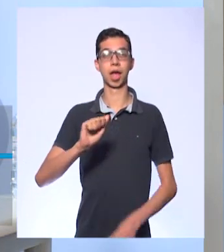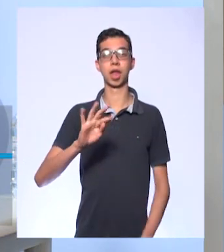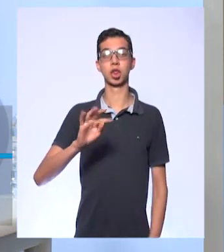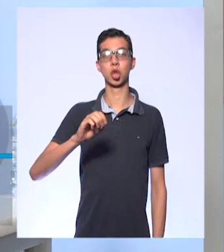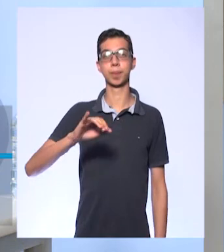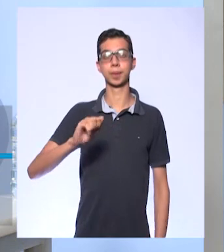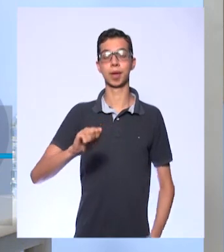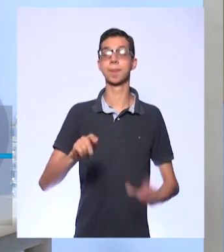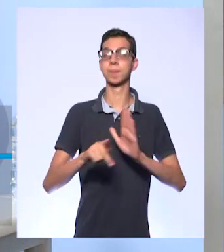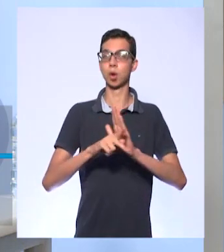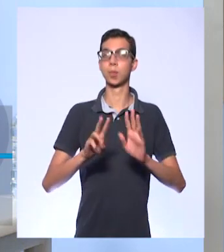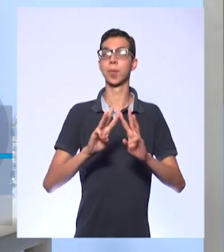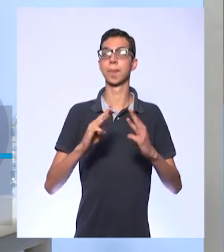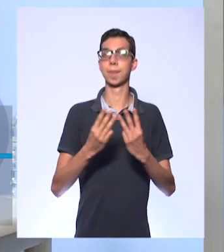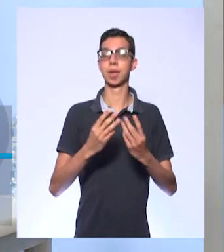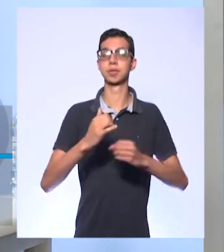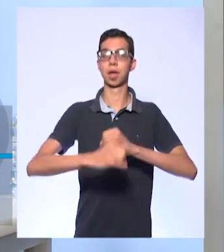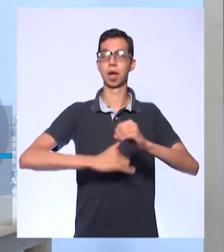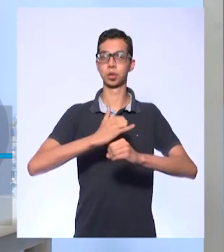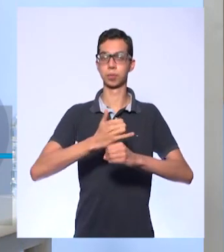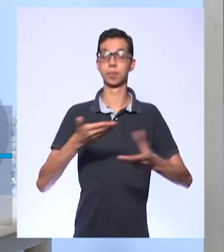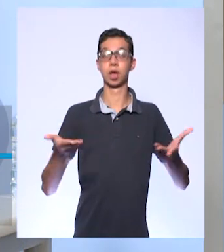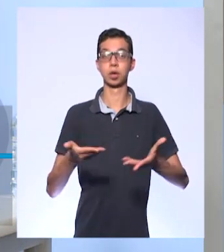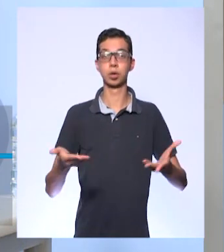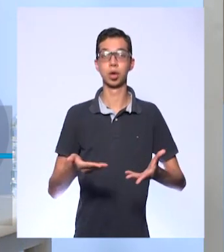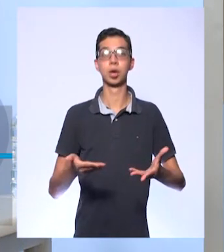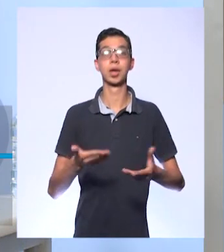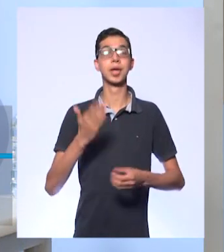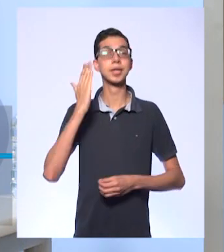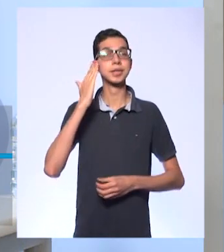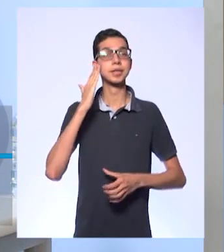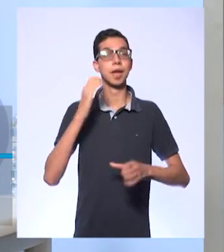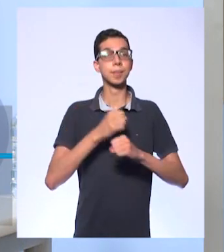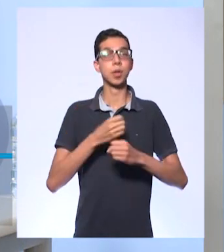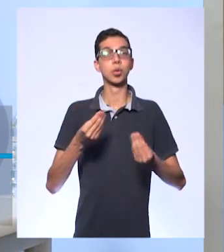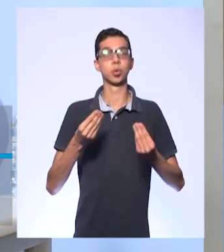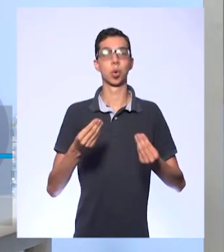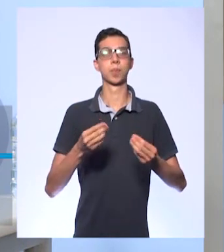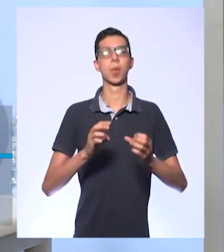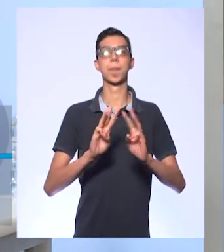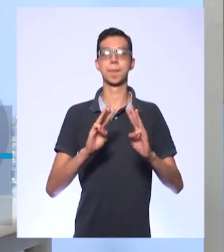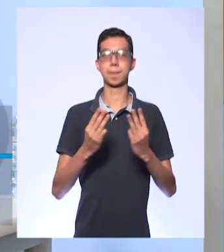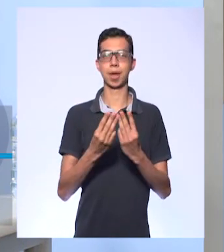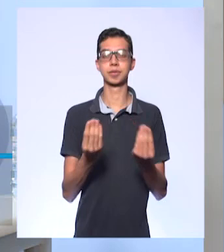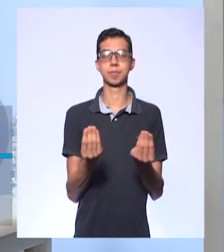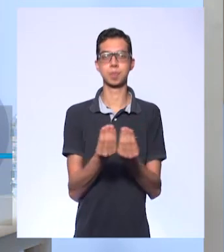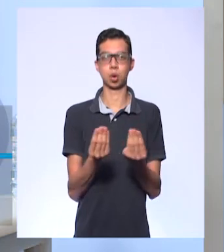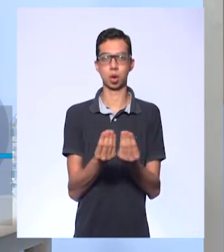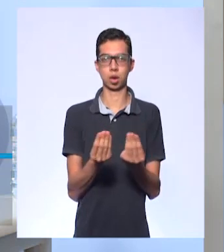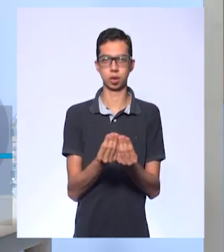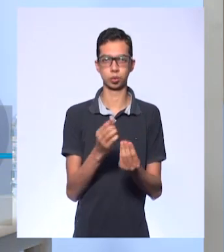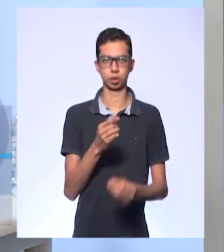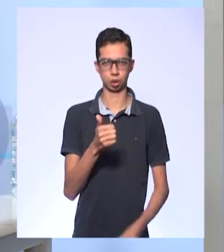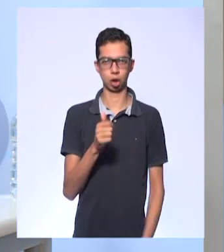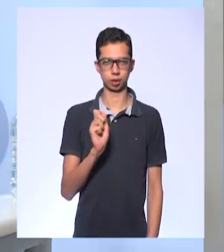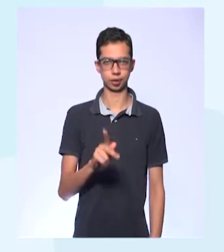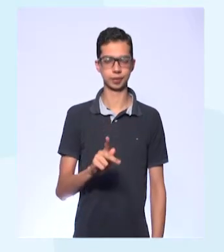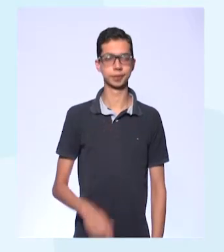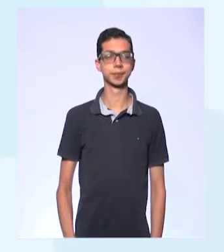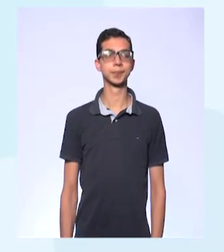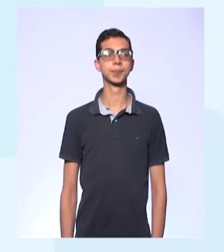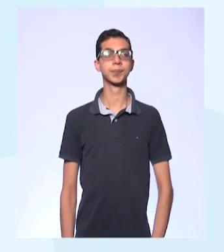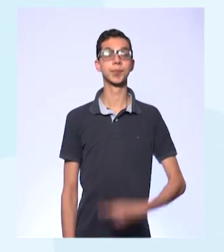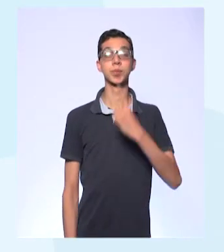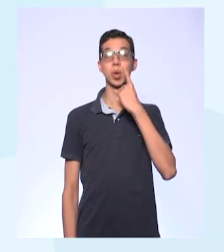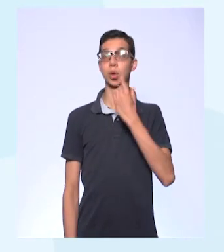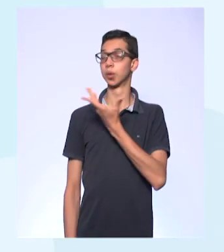fazer o quê? A gente vai aprender a calcular a massa molecular, que é a massa da molécula. Tudo bem? Vamos olhar na tela,